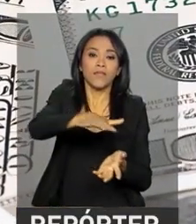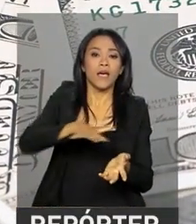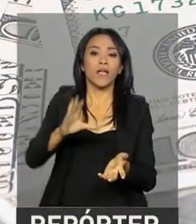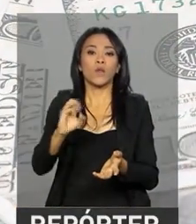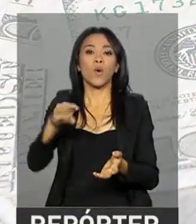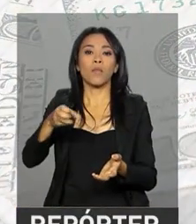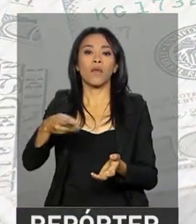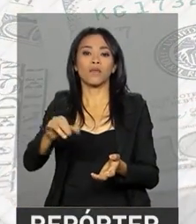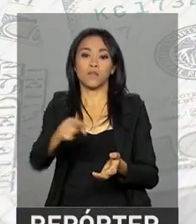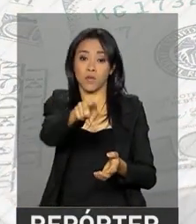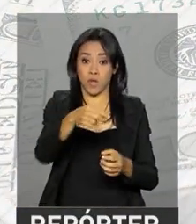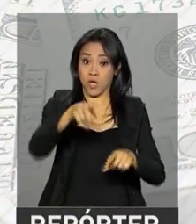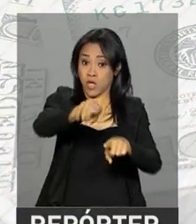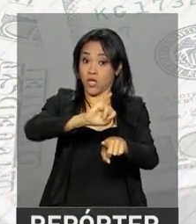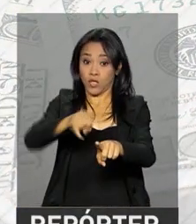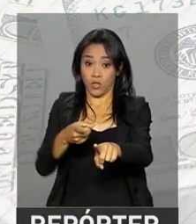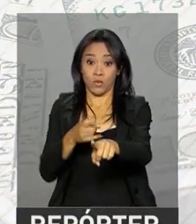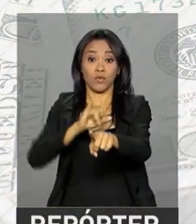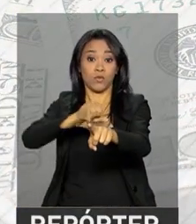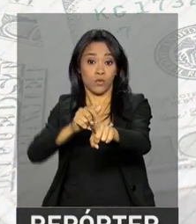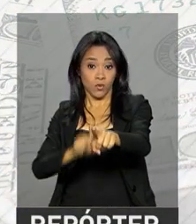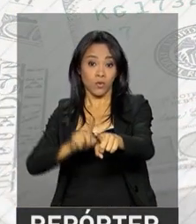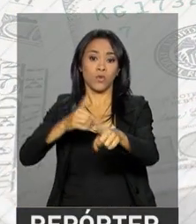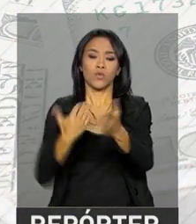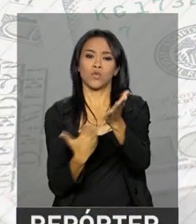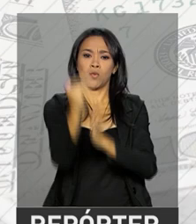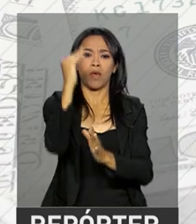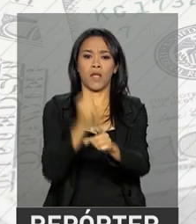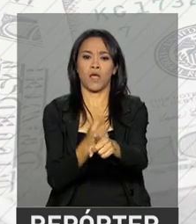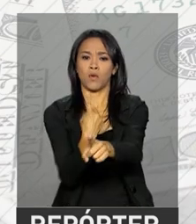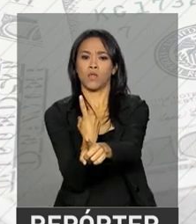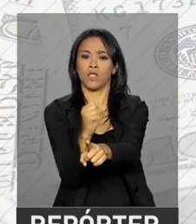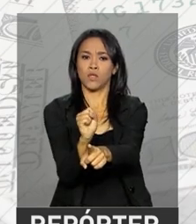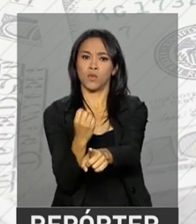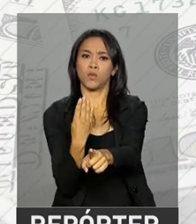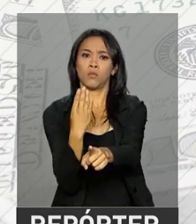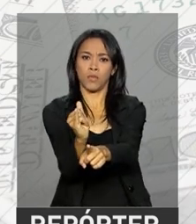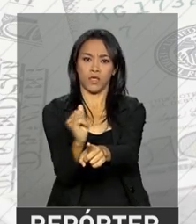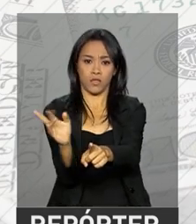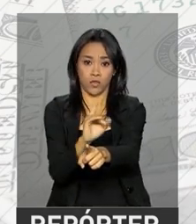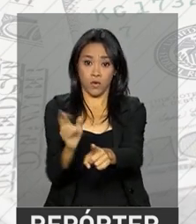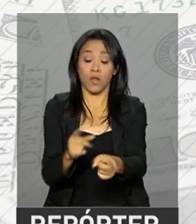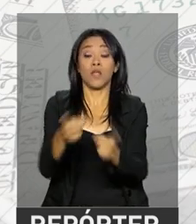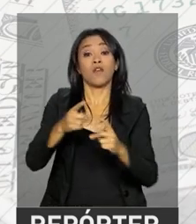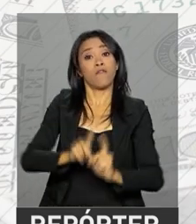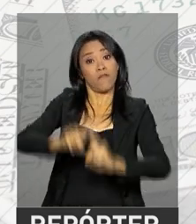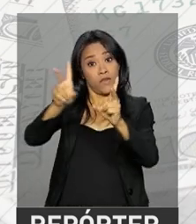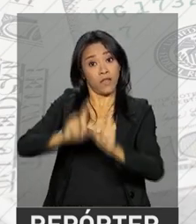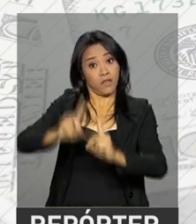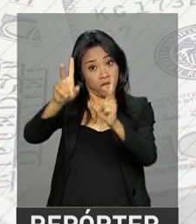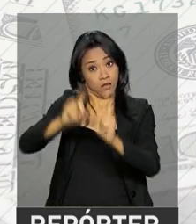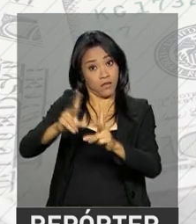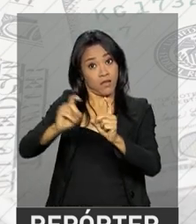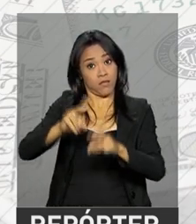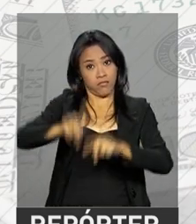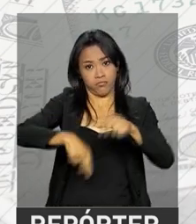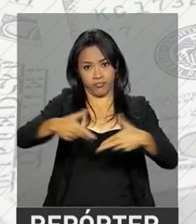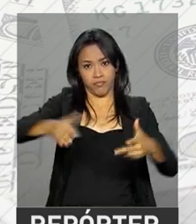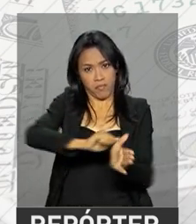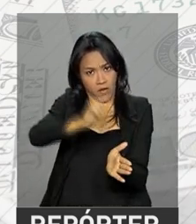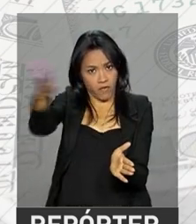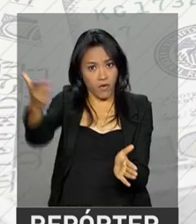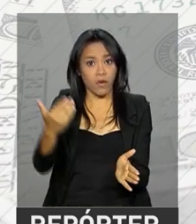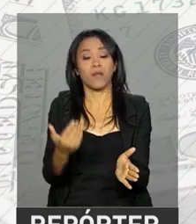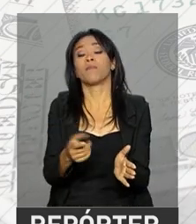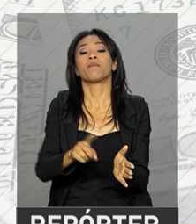julho as exportações brasileiras superaram os 18 Bilhões de Dólares e o país importou mais de 12 Bilhões de Dólares em produtos as